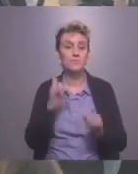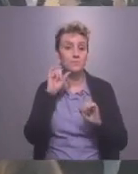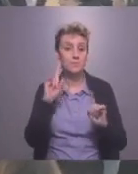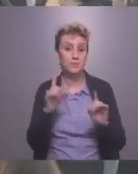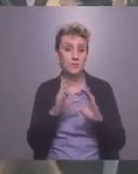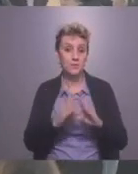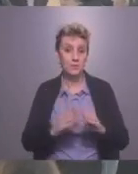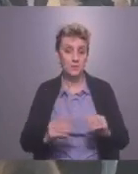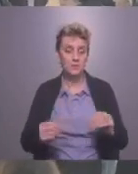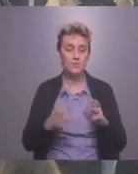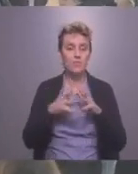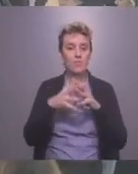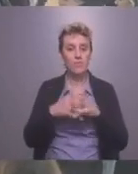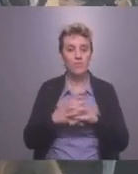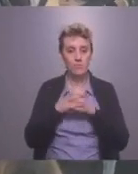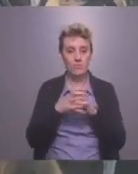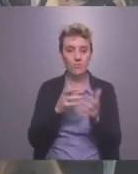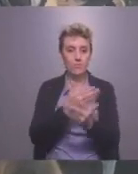Oremos.